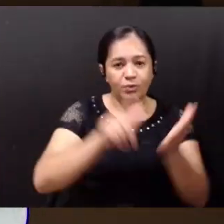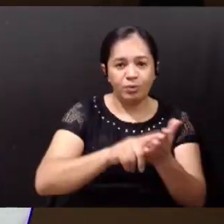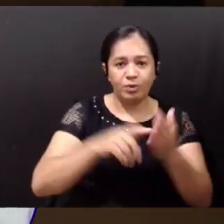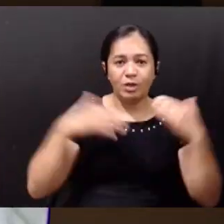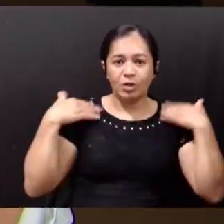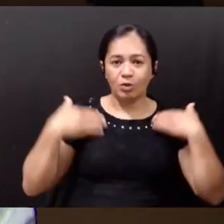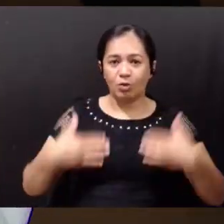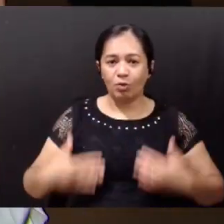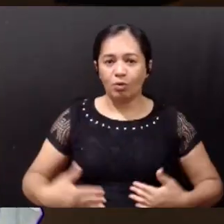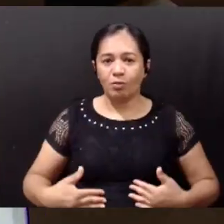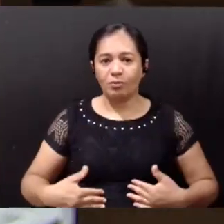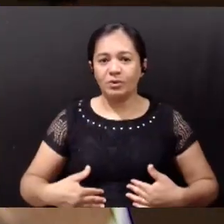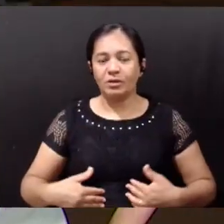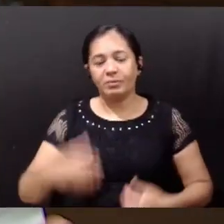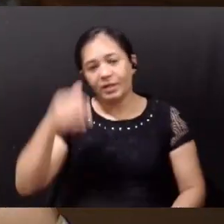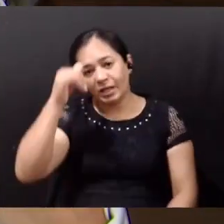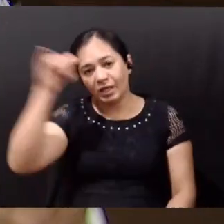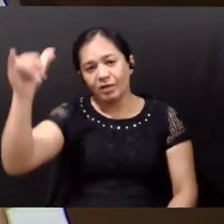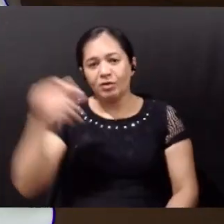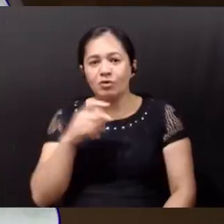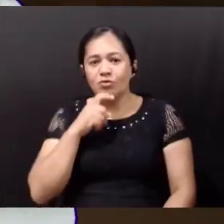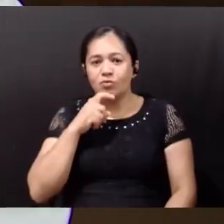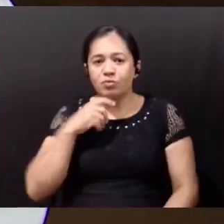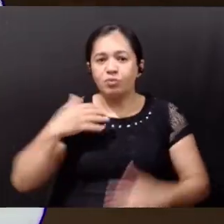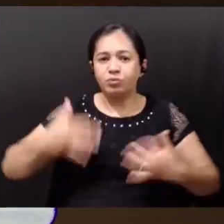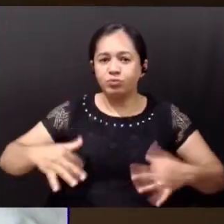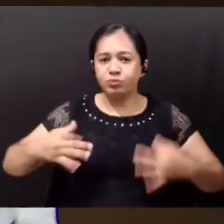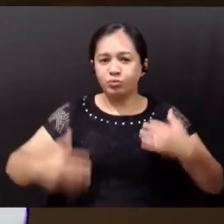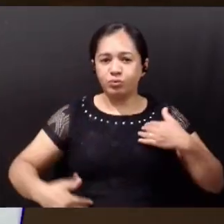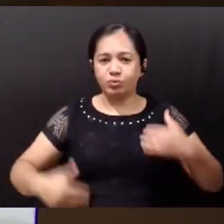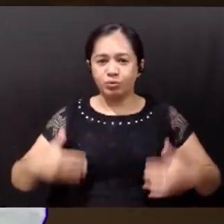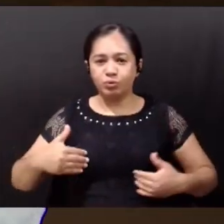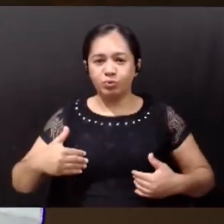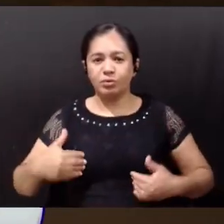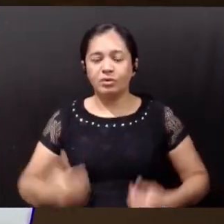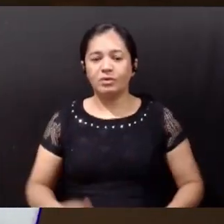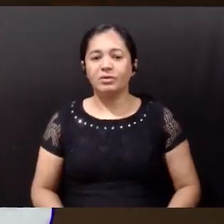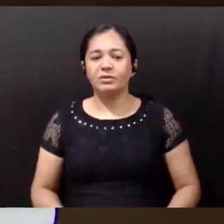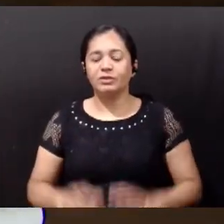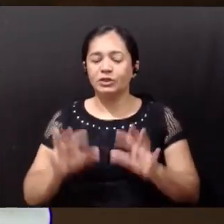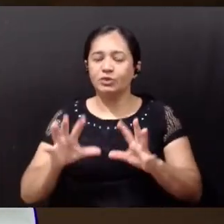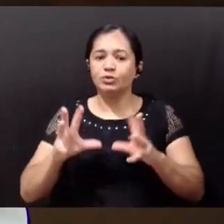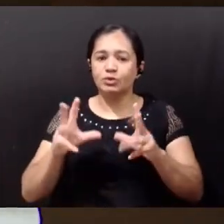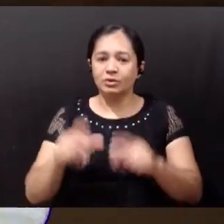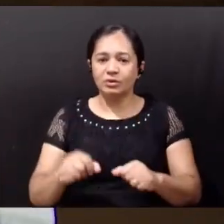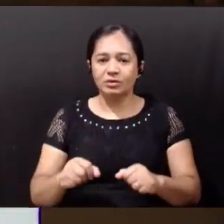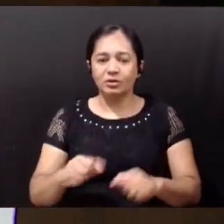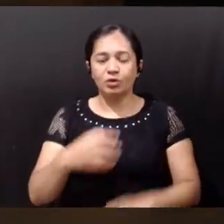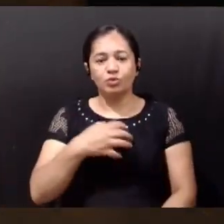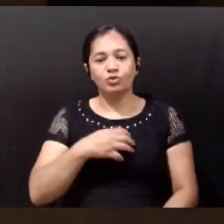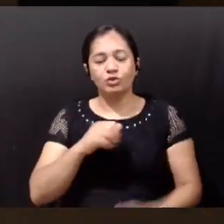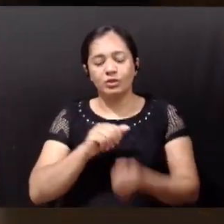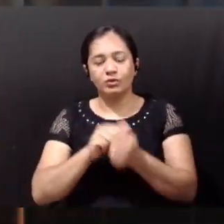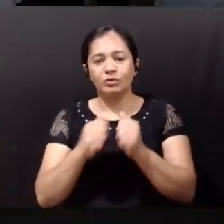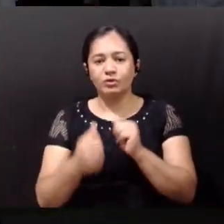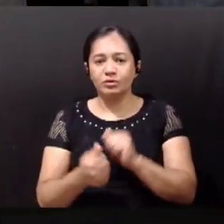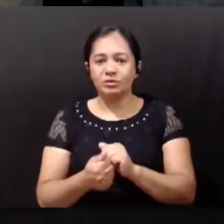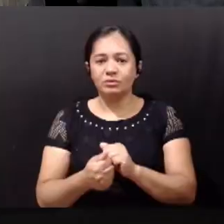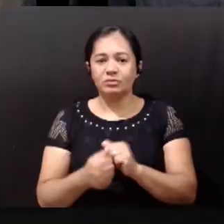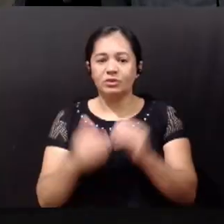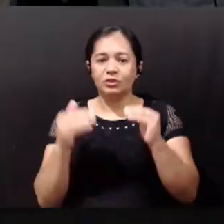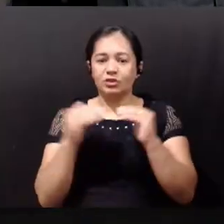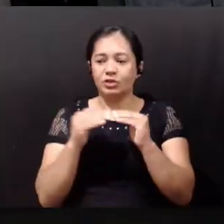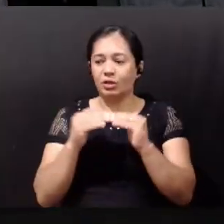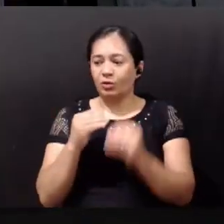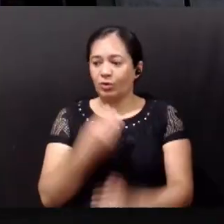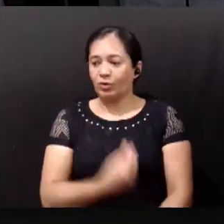forma evitar ali dores ali no corpo durante o sono. Isso tudo é uma maneira de adaptar ali conforme a vida deles. A gente